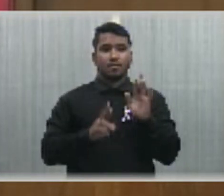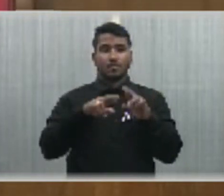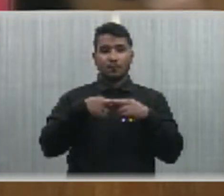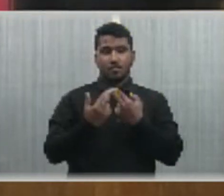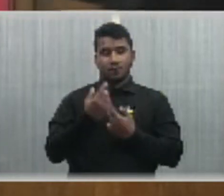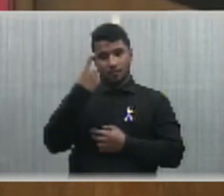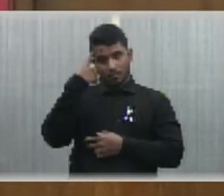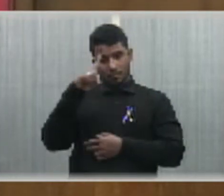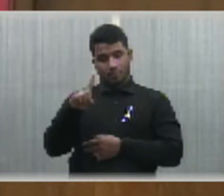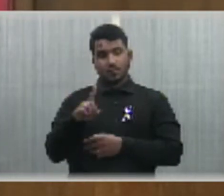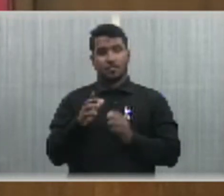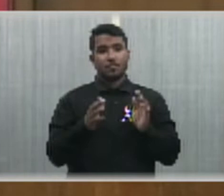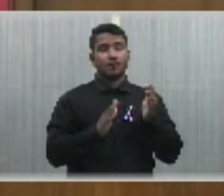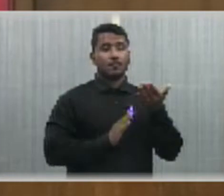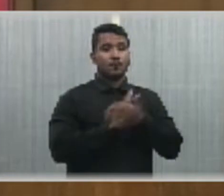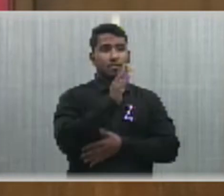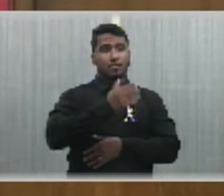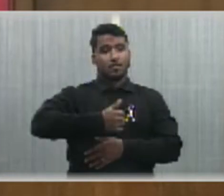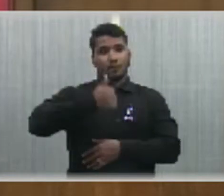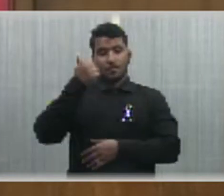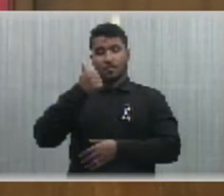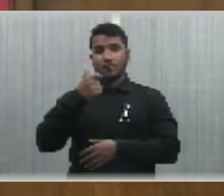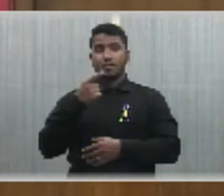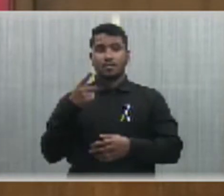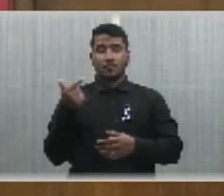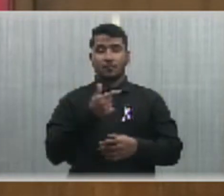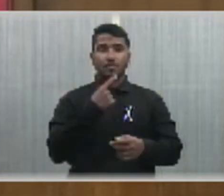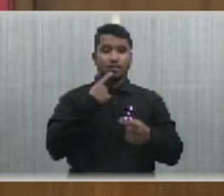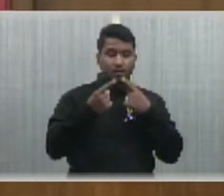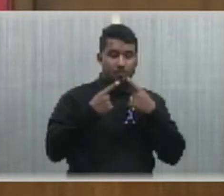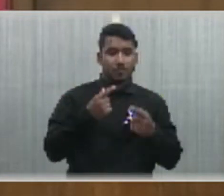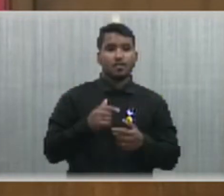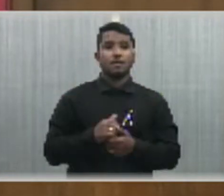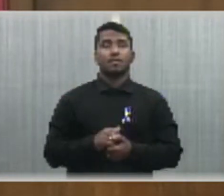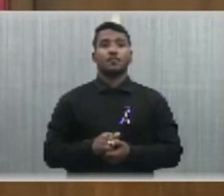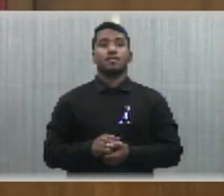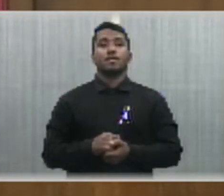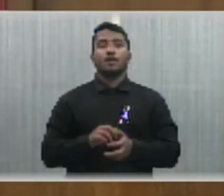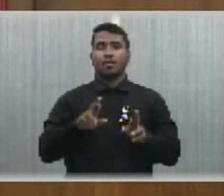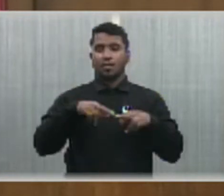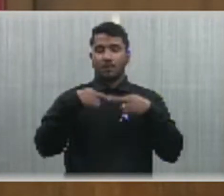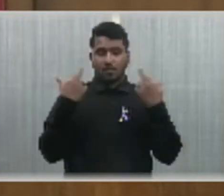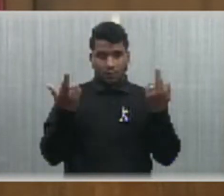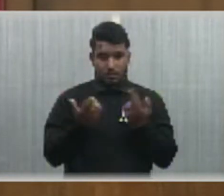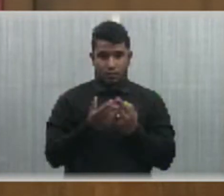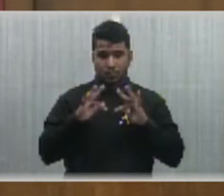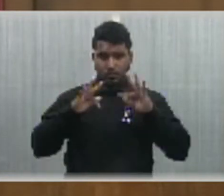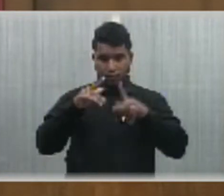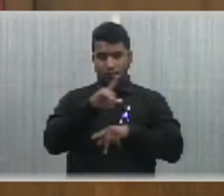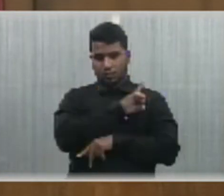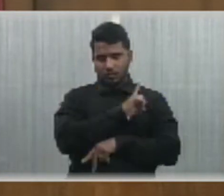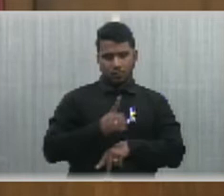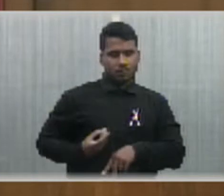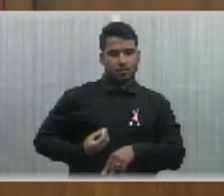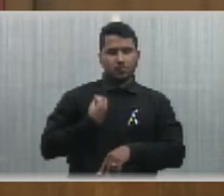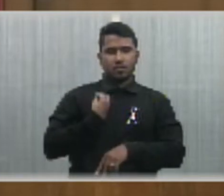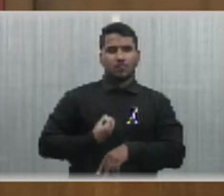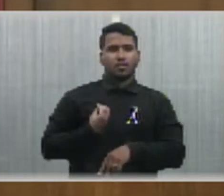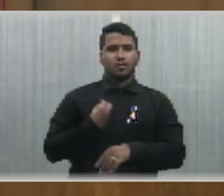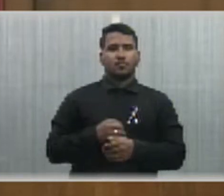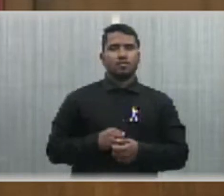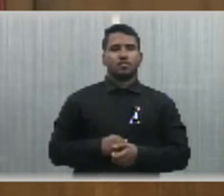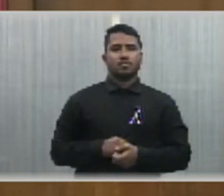dia. Aprovada em segunda discussão e votação em regime normal pela unanimidade dos